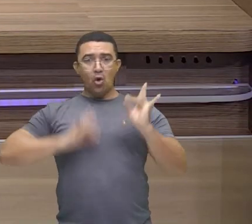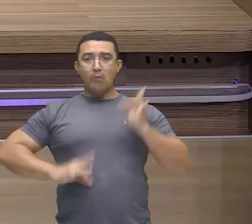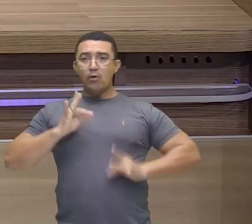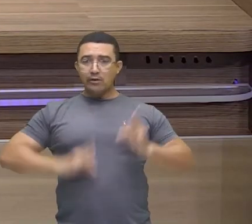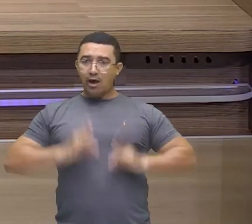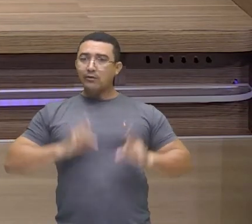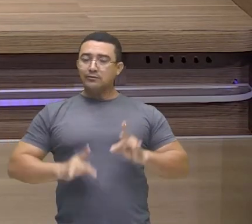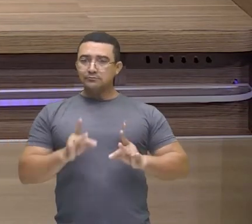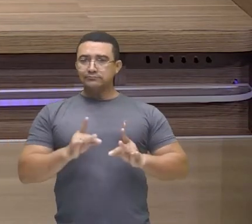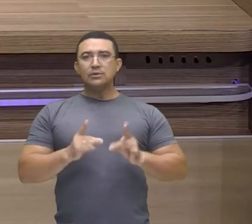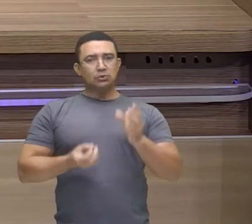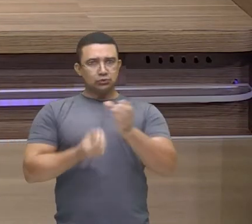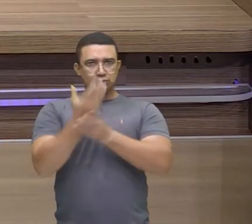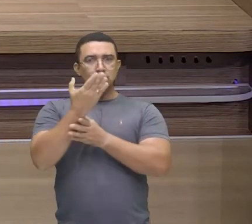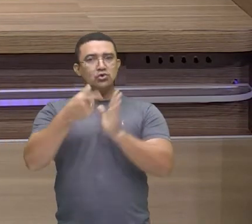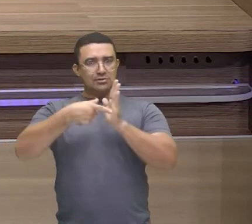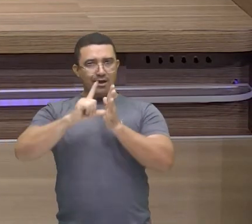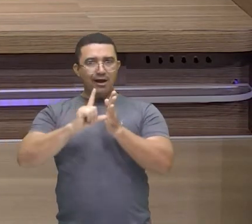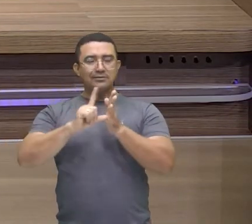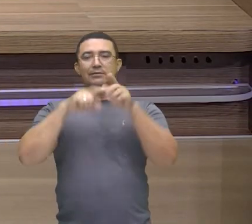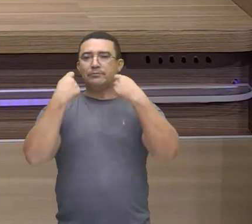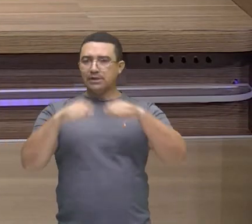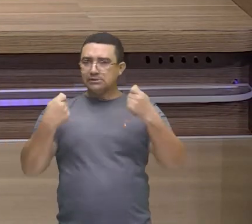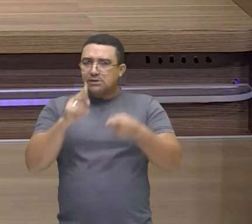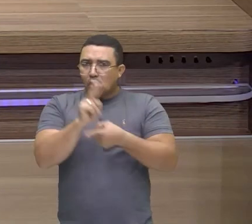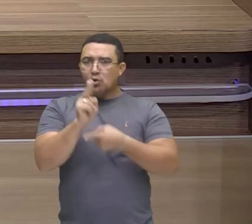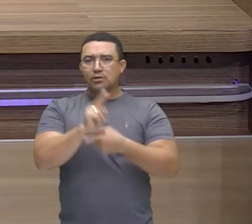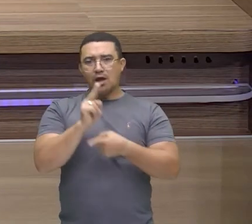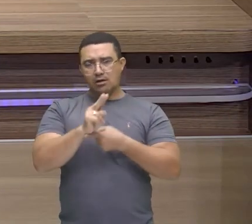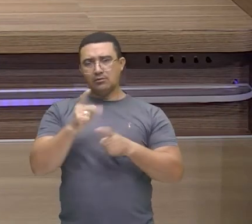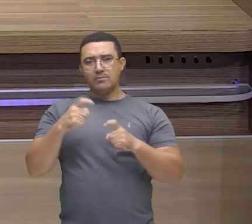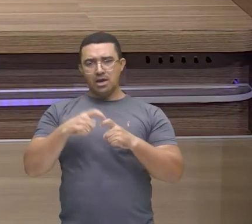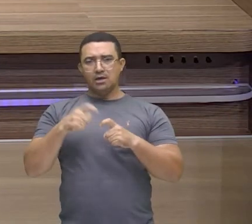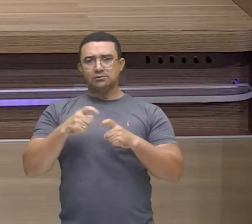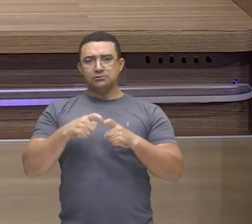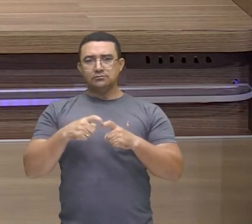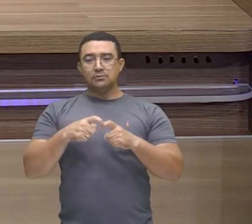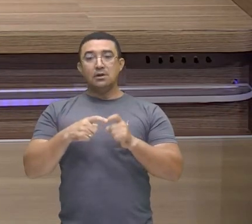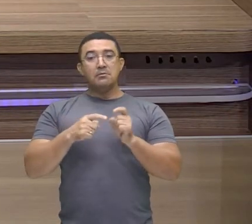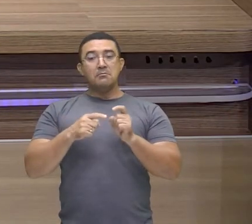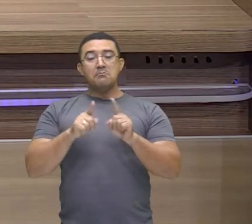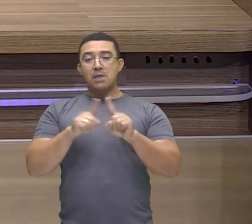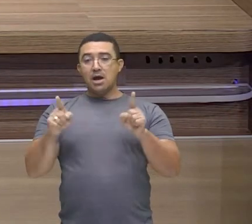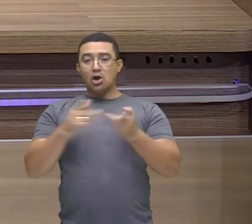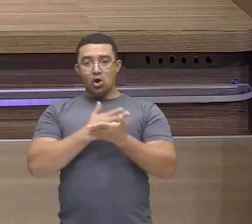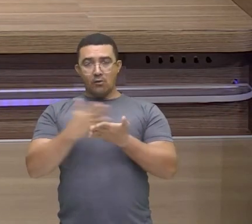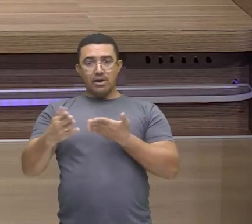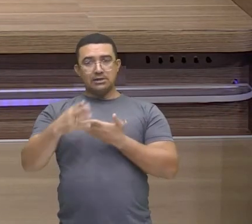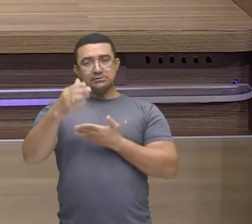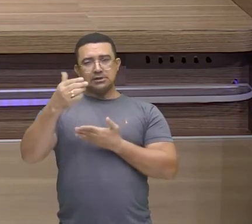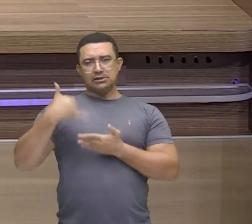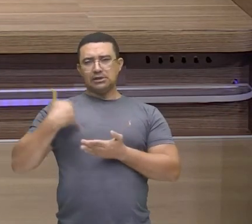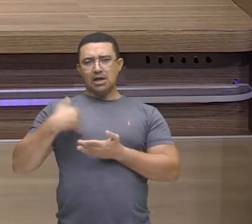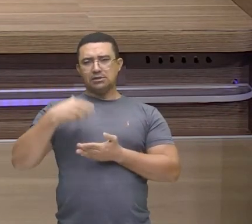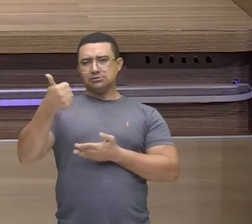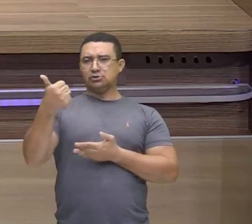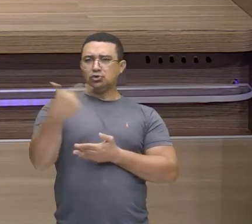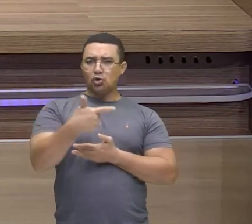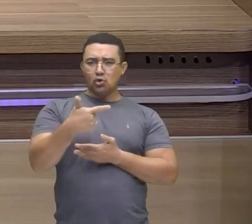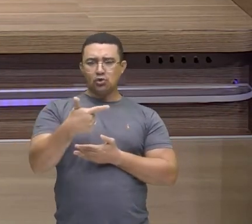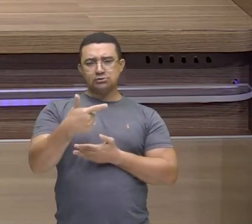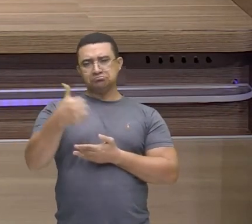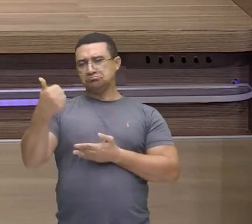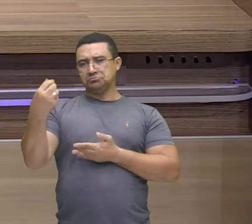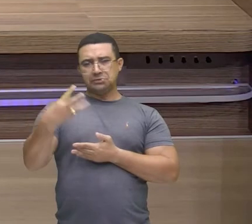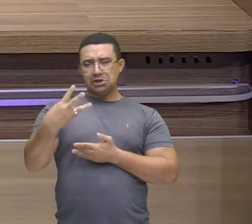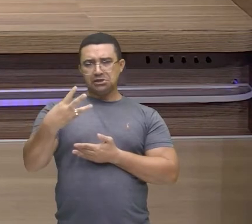gente tem que tratar para inibir a menstruação. Agora, a partir dos 12 anos, 11, 12 anos de idade, qualquer hora que chegar já